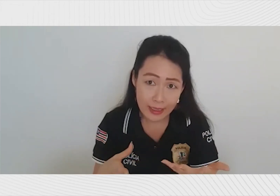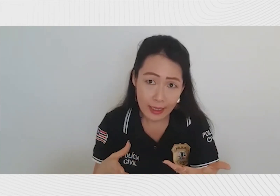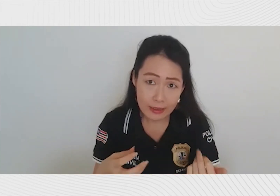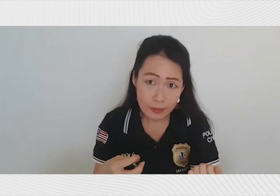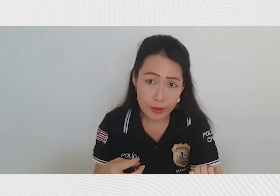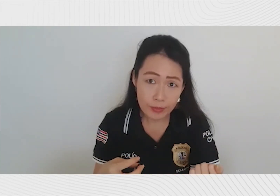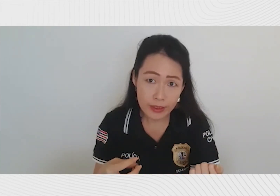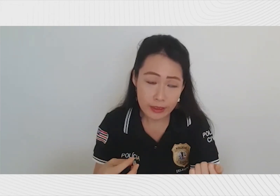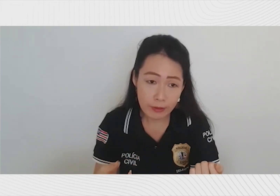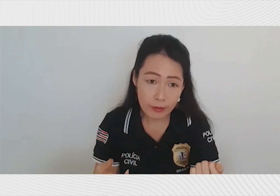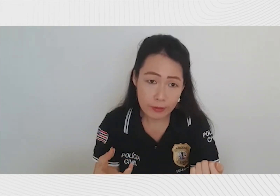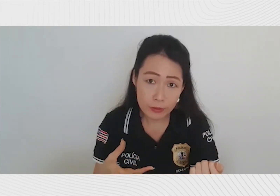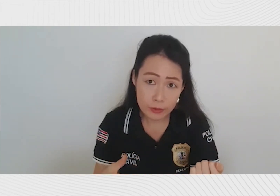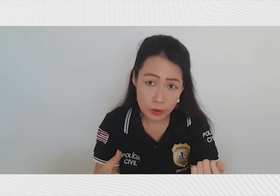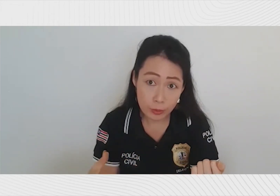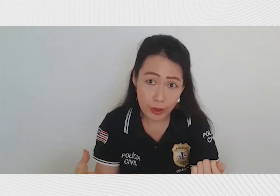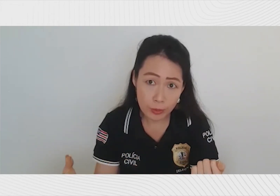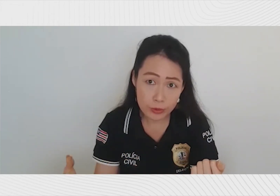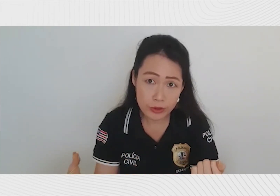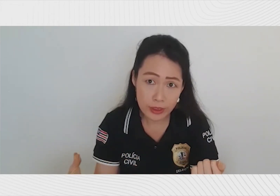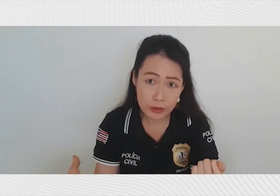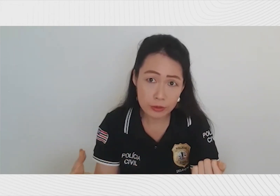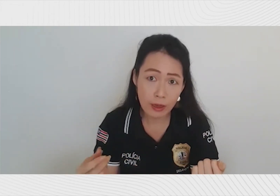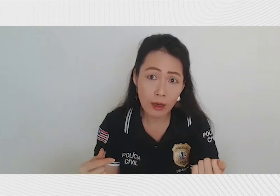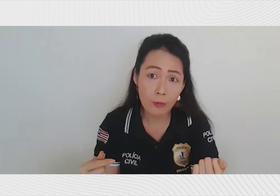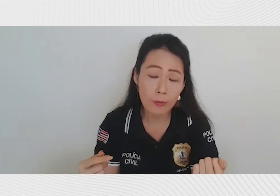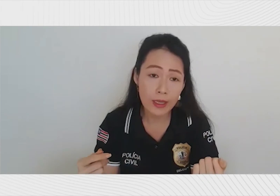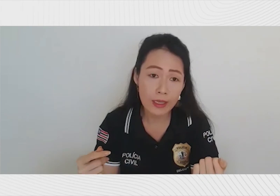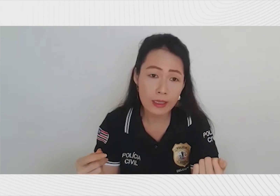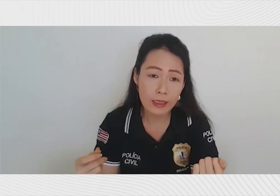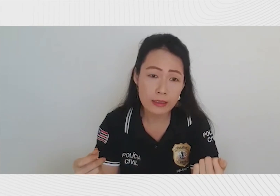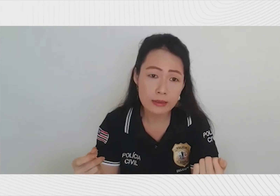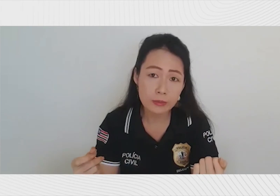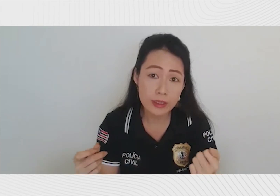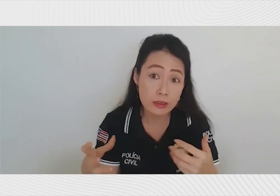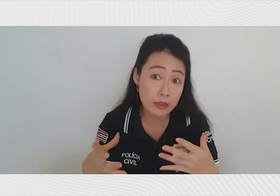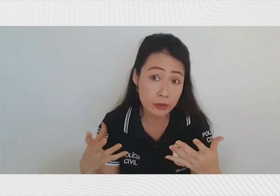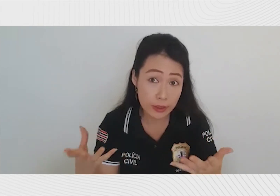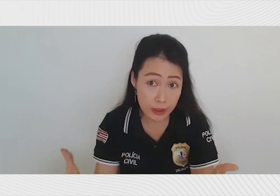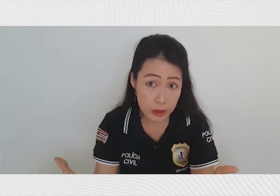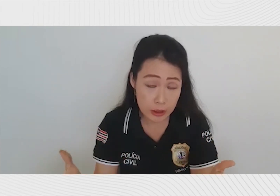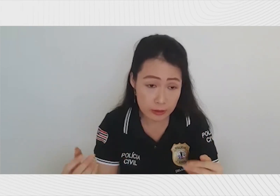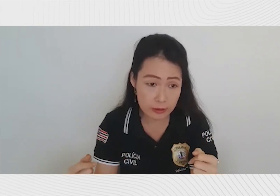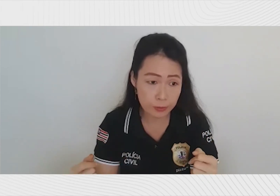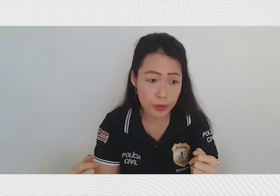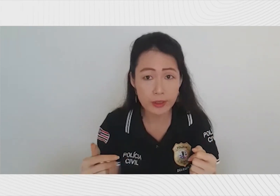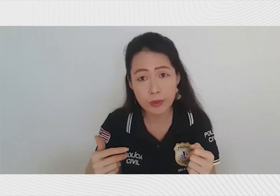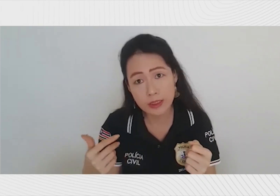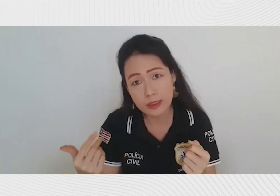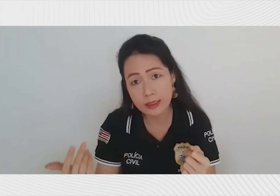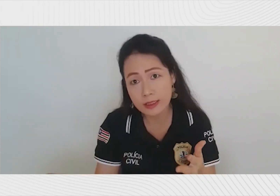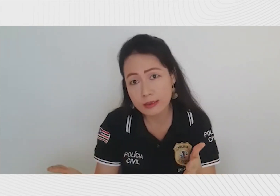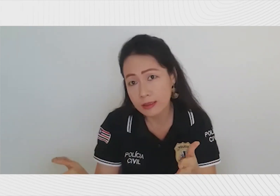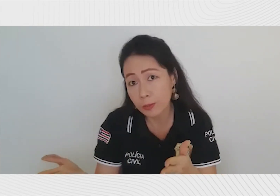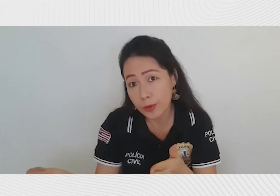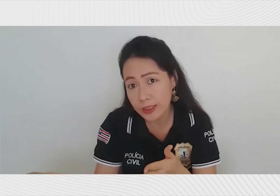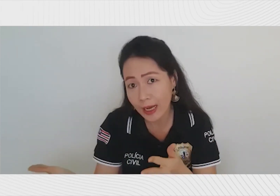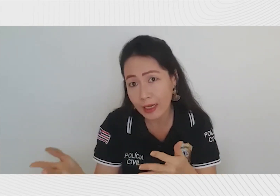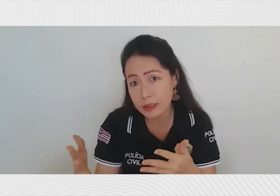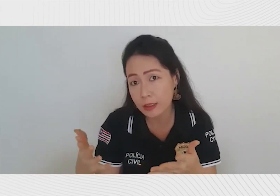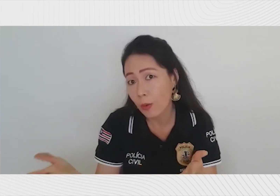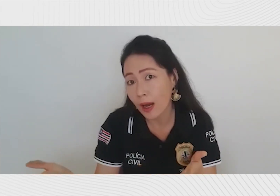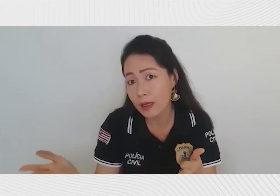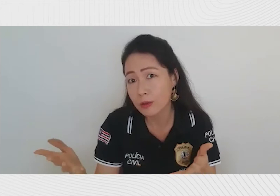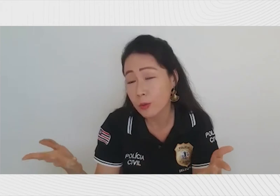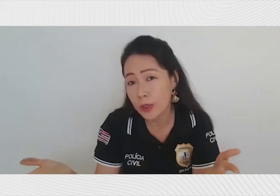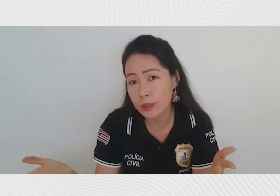ela relata para a mãe sobre o abuso sexual, elas muitas vezes não acreditam, porque muitas vezes a criança tem pouca